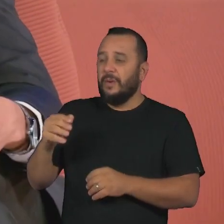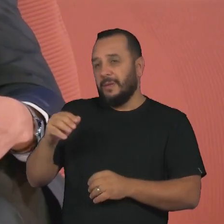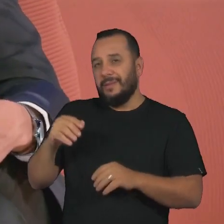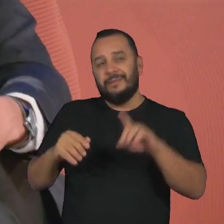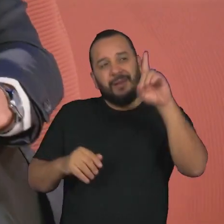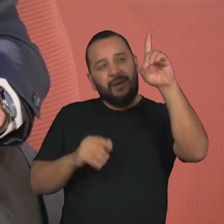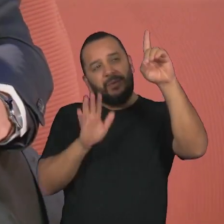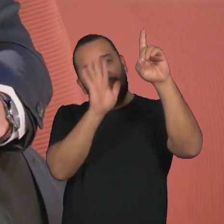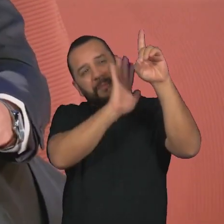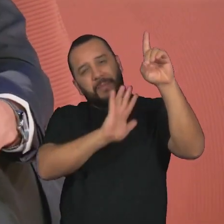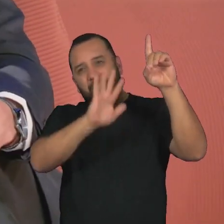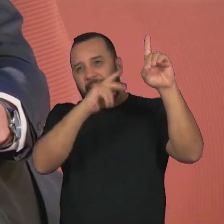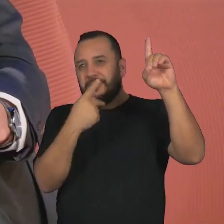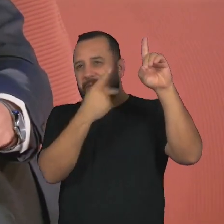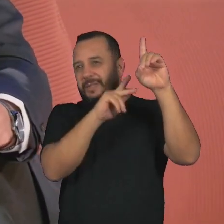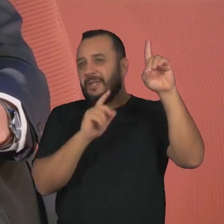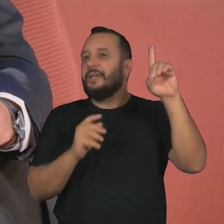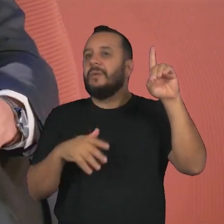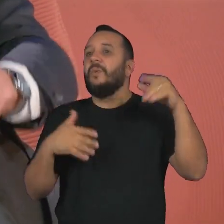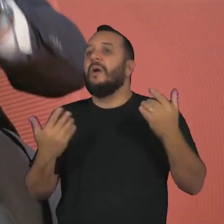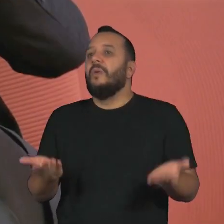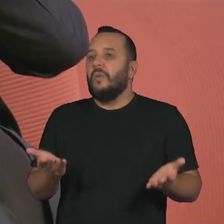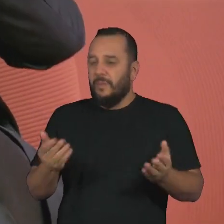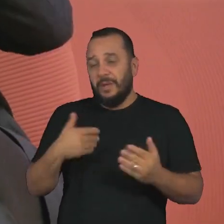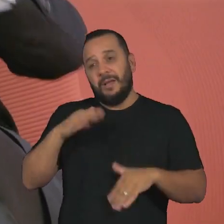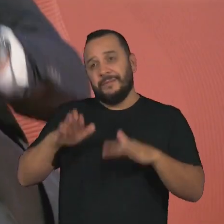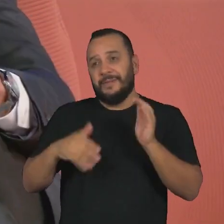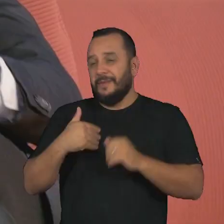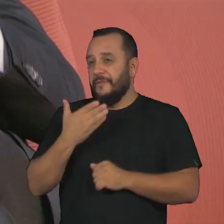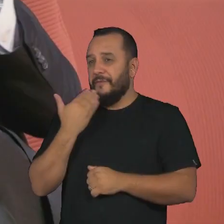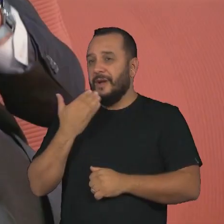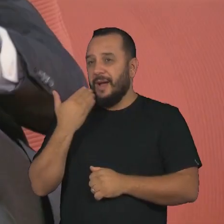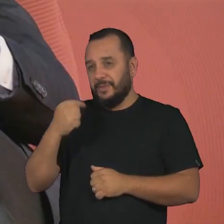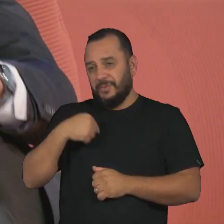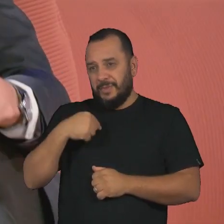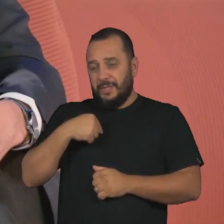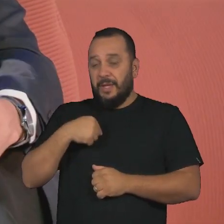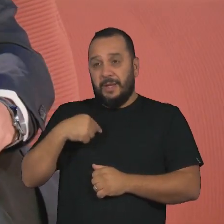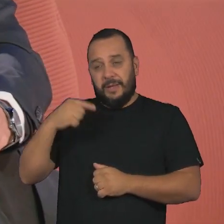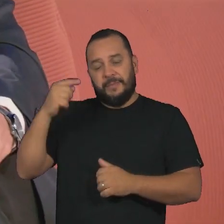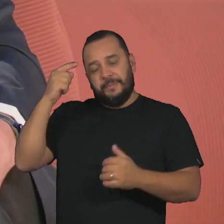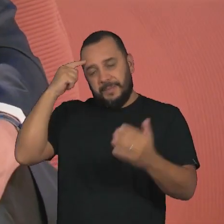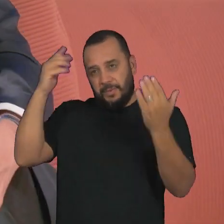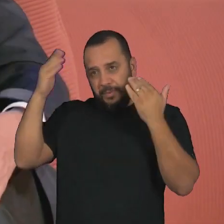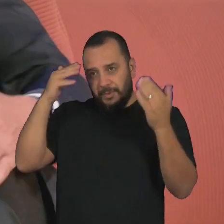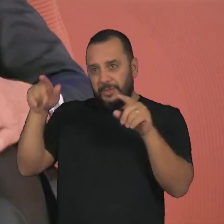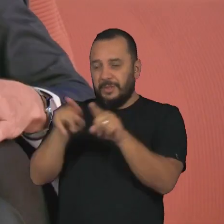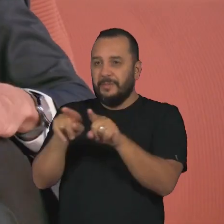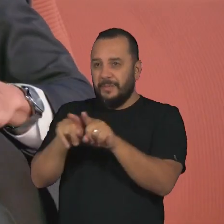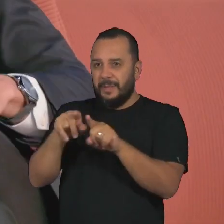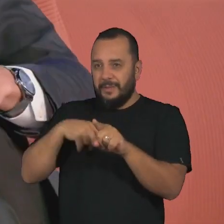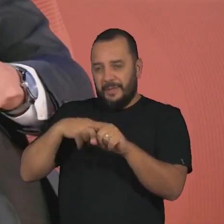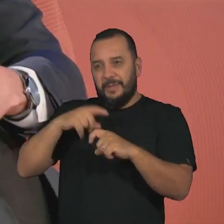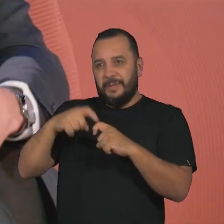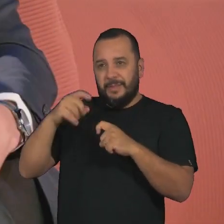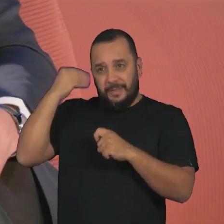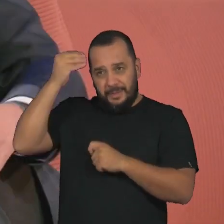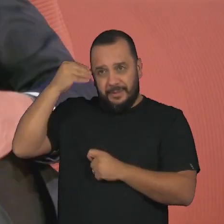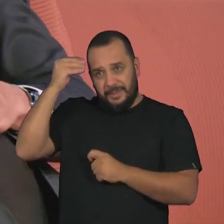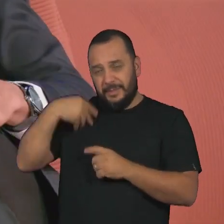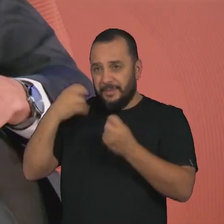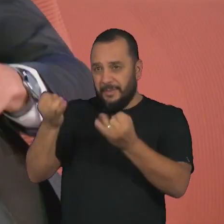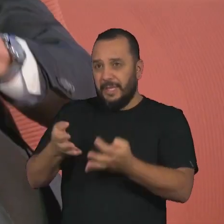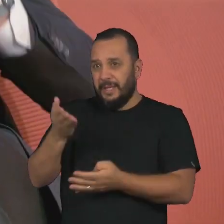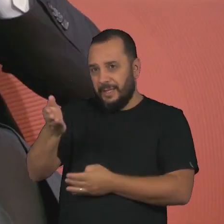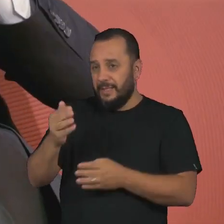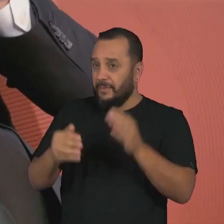tenho, né? E é muito fácil, às vezes, né, você projetar a psicologia, a psicanálise trabalhou muito isso, né, não só a